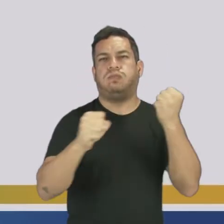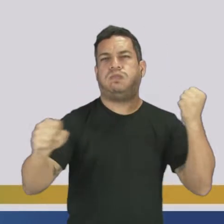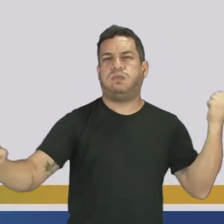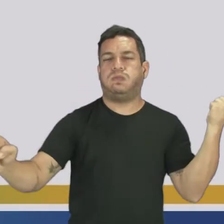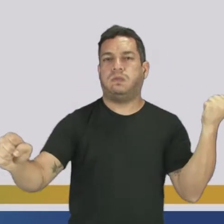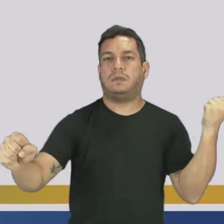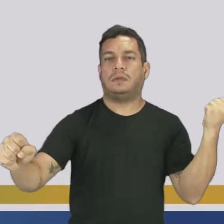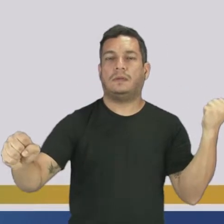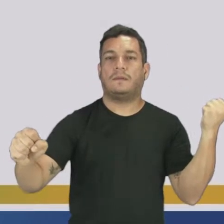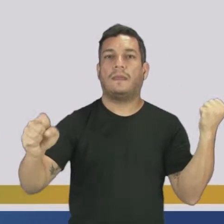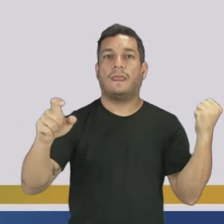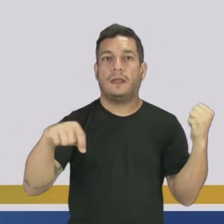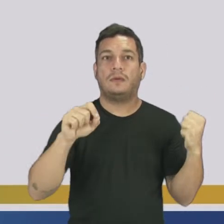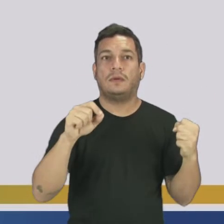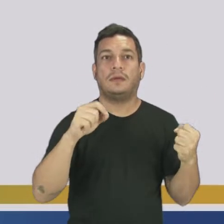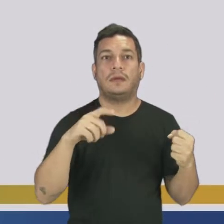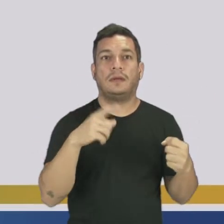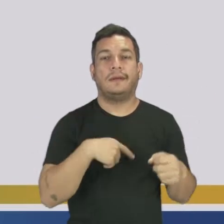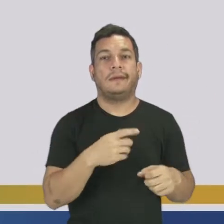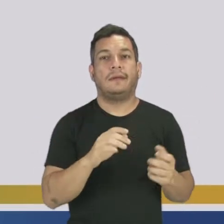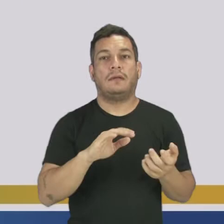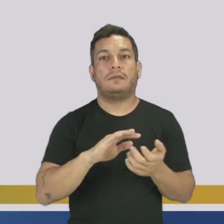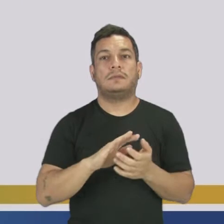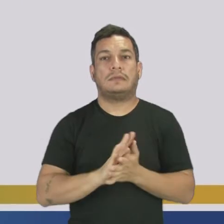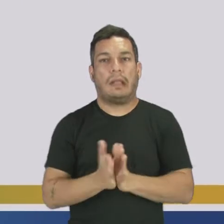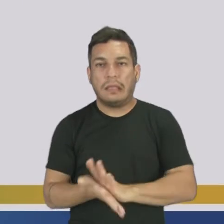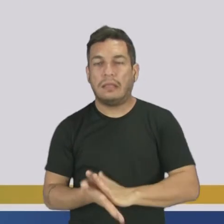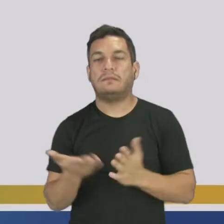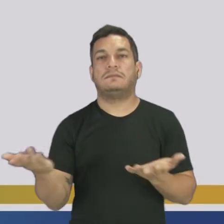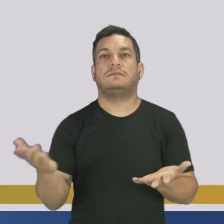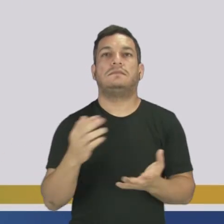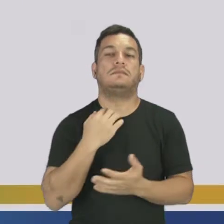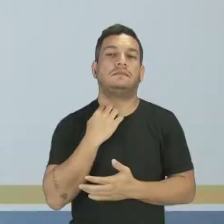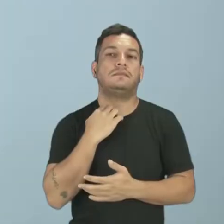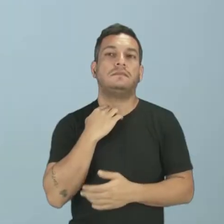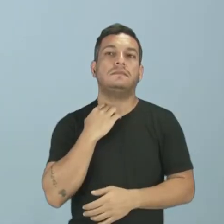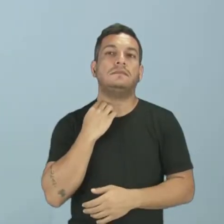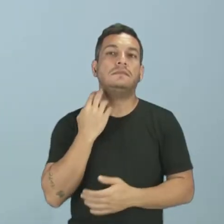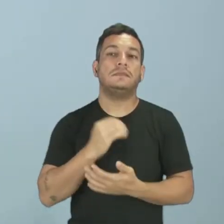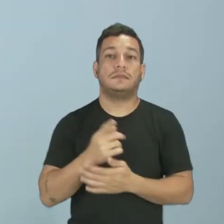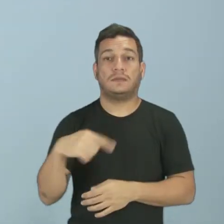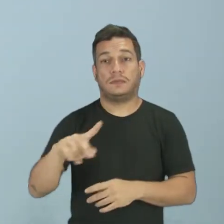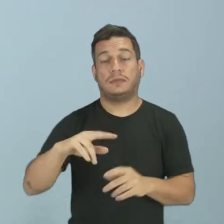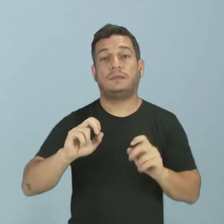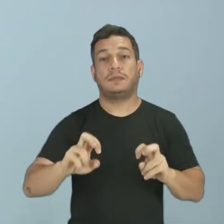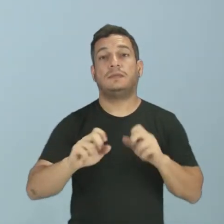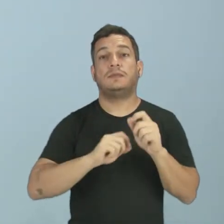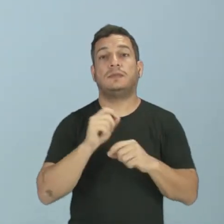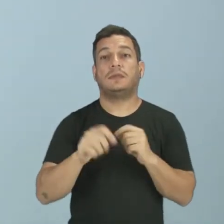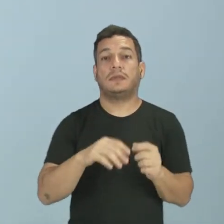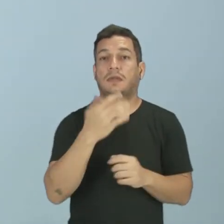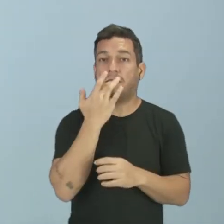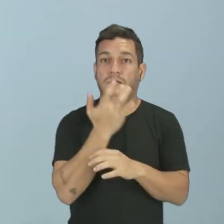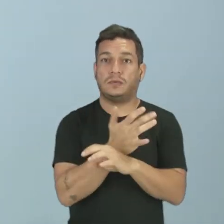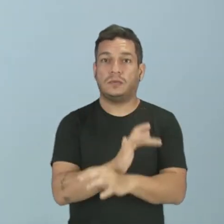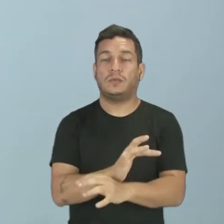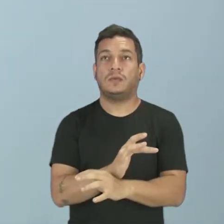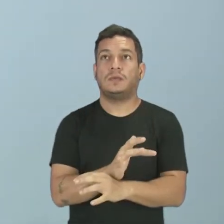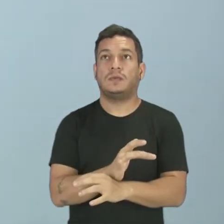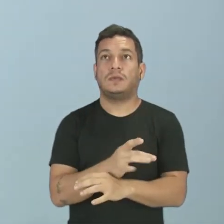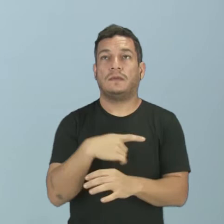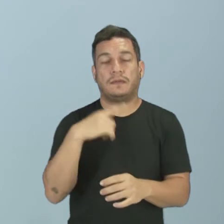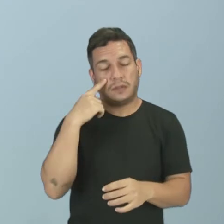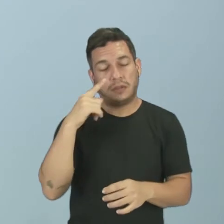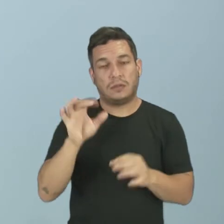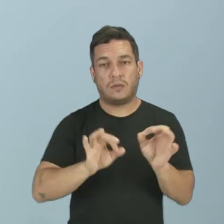ecossistemas inteiros deixaram de viver. Então, se a gente verifica um fóssil, por exemplo, e compreende se a estrutura